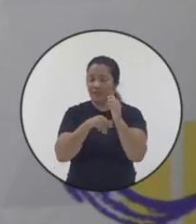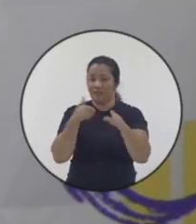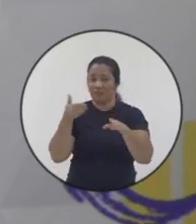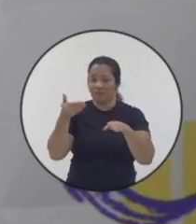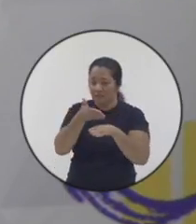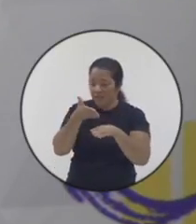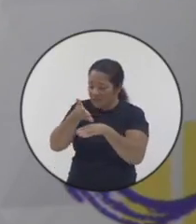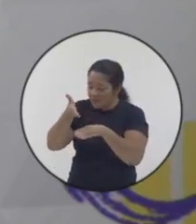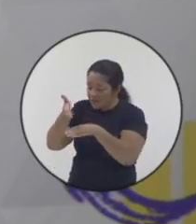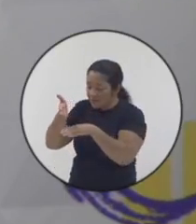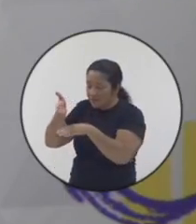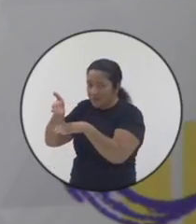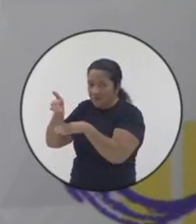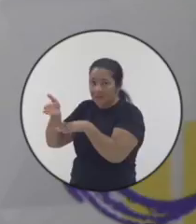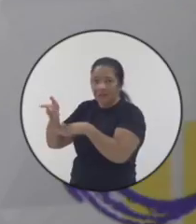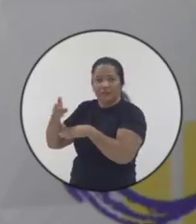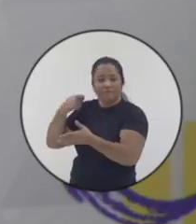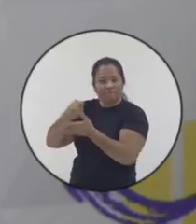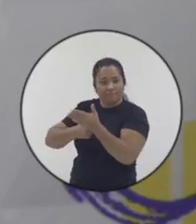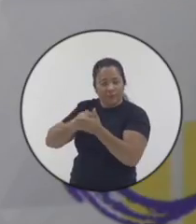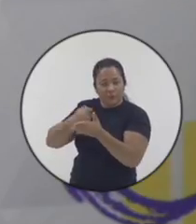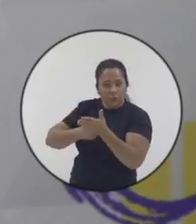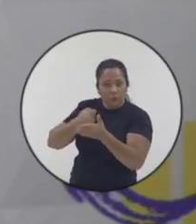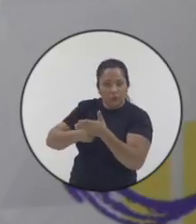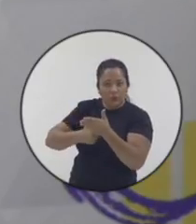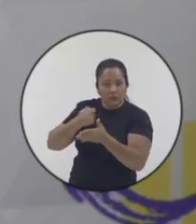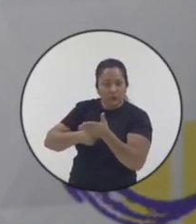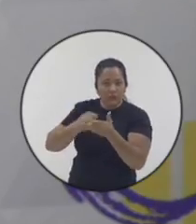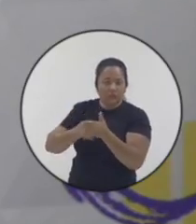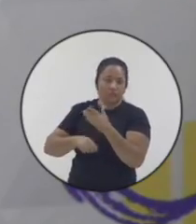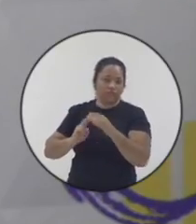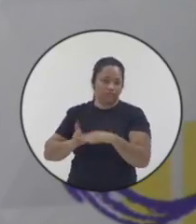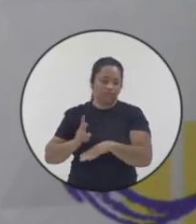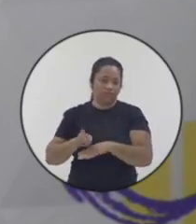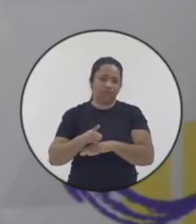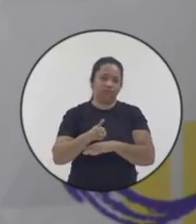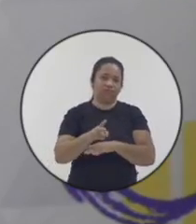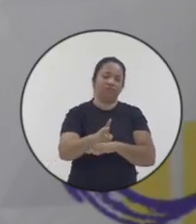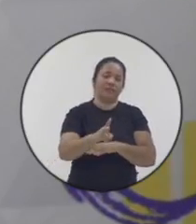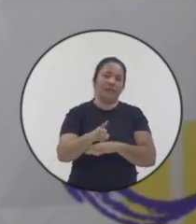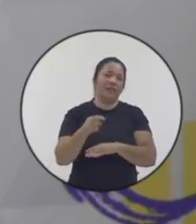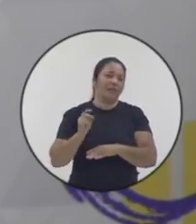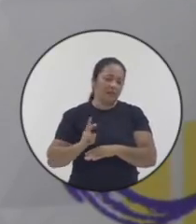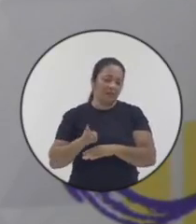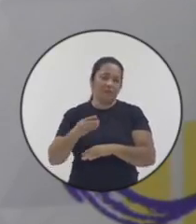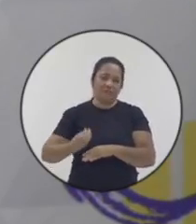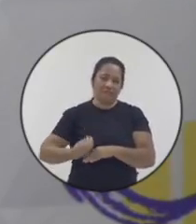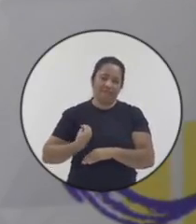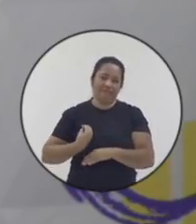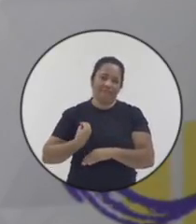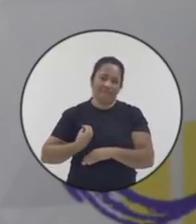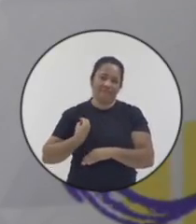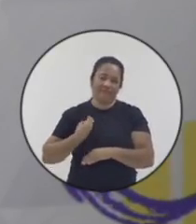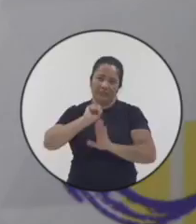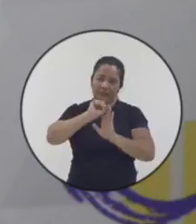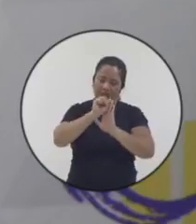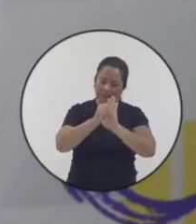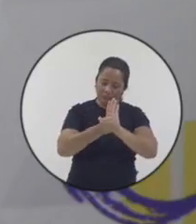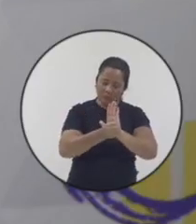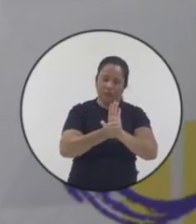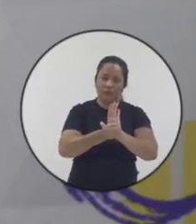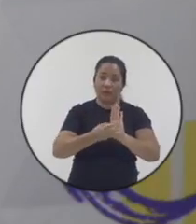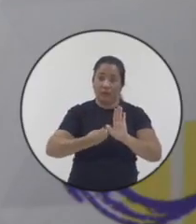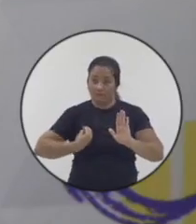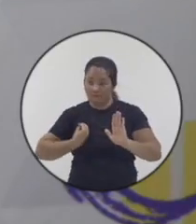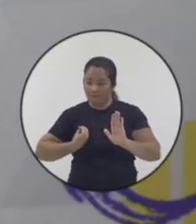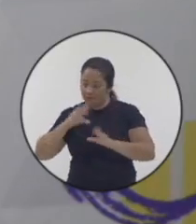assim, que a gente tenha uma ferramenta de luta mais, que a gente tenha uma ferramenta que nos ajude a permanecer vivas. Vivas simbolicamente, vivas